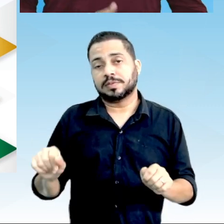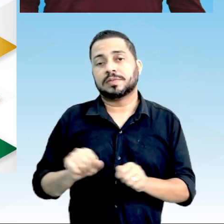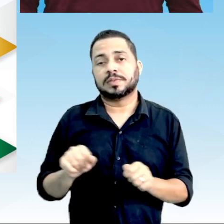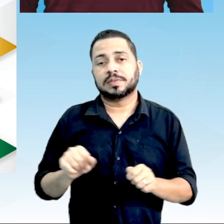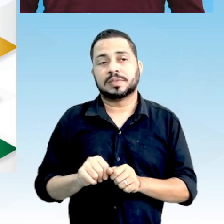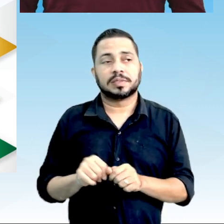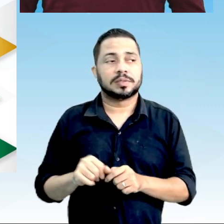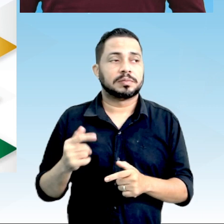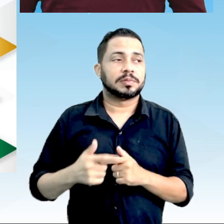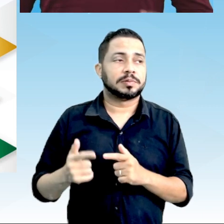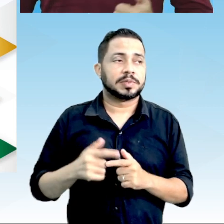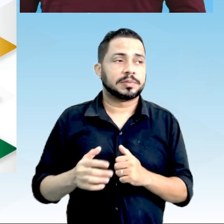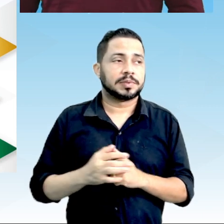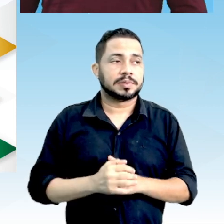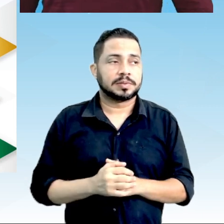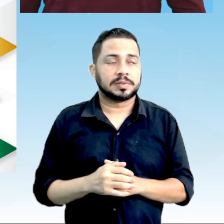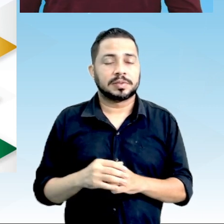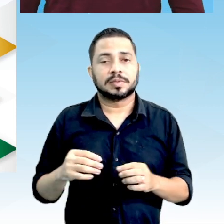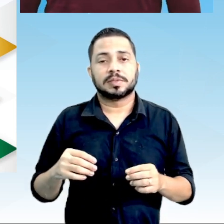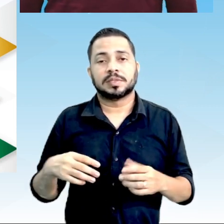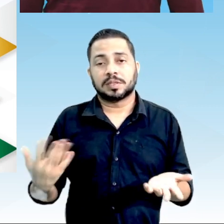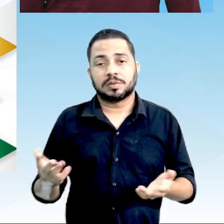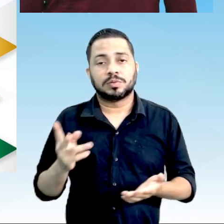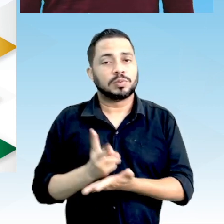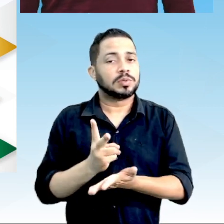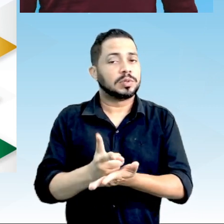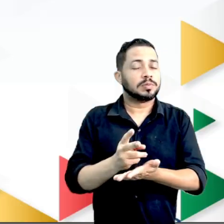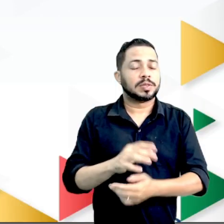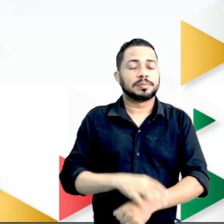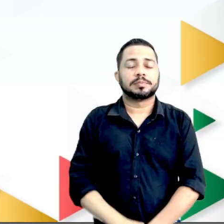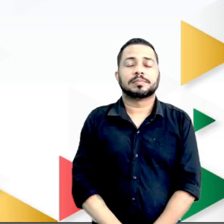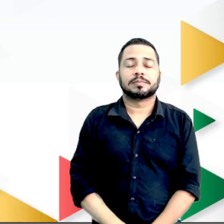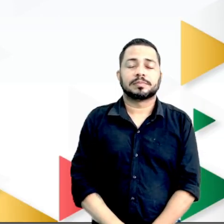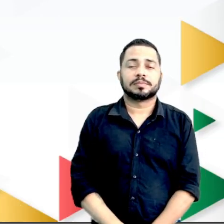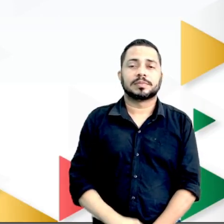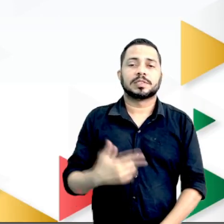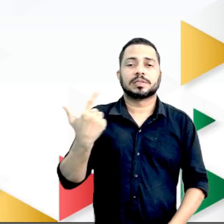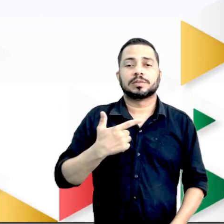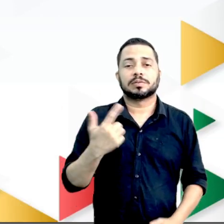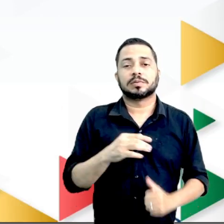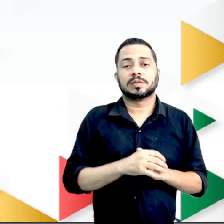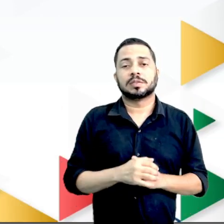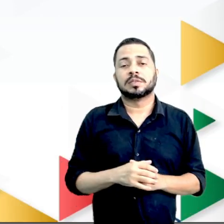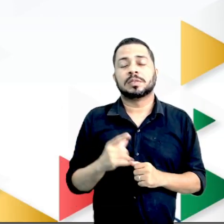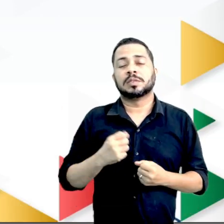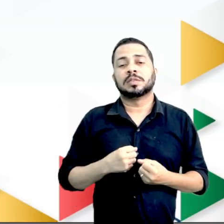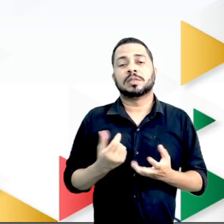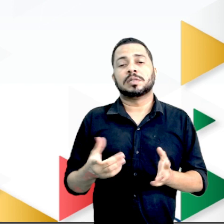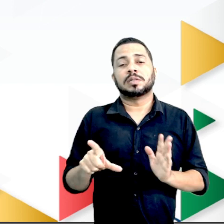situação, um problema, tá bom? Fechou? Então, vamos seguir. Segunda